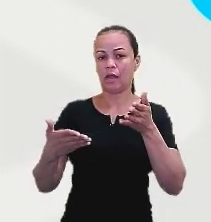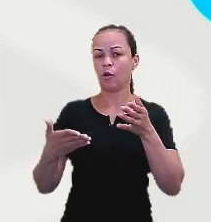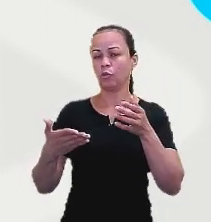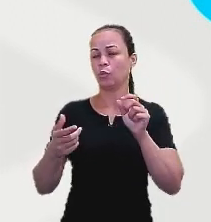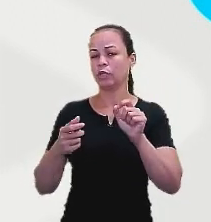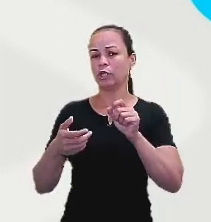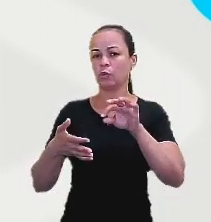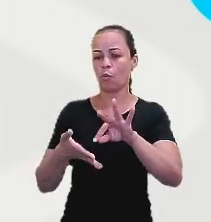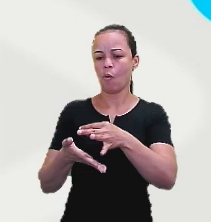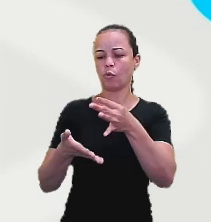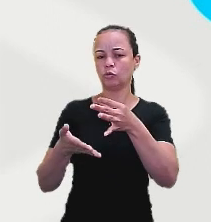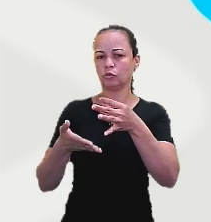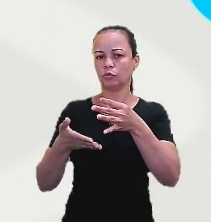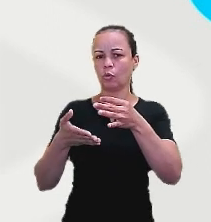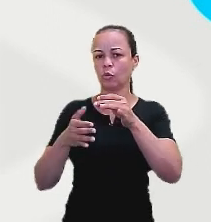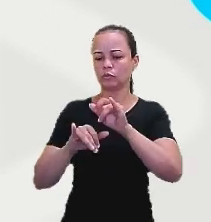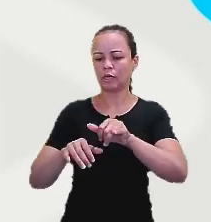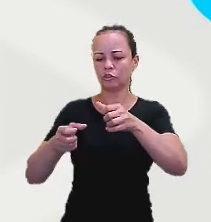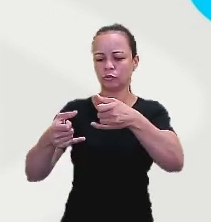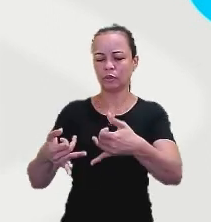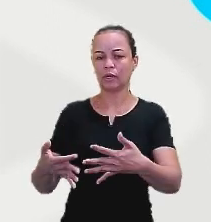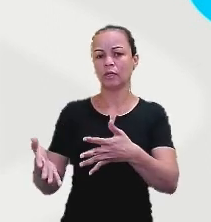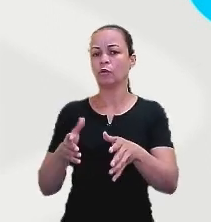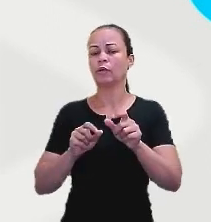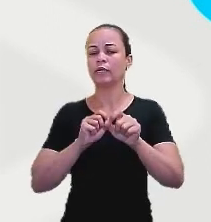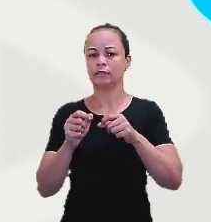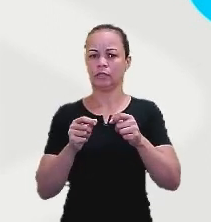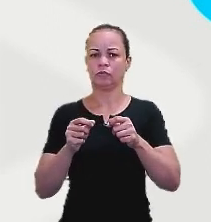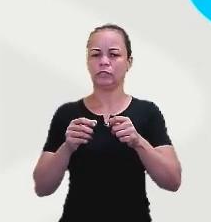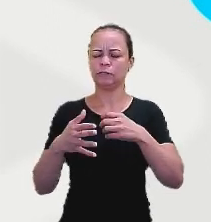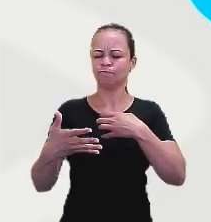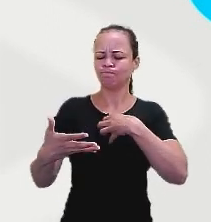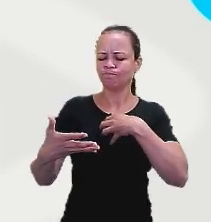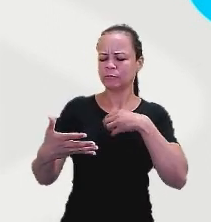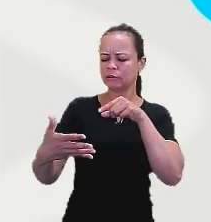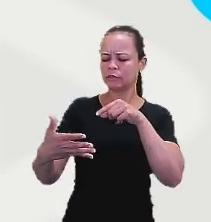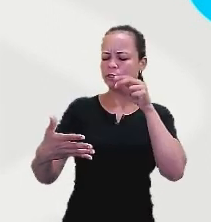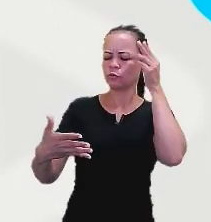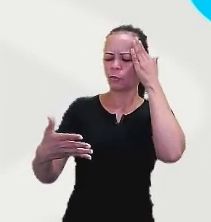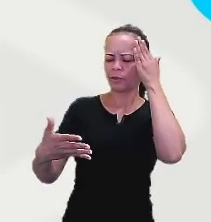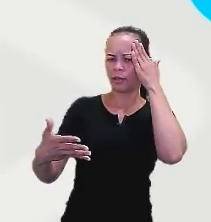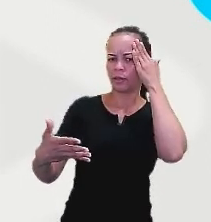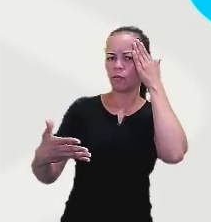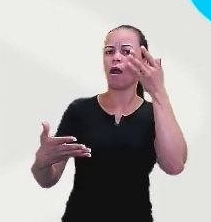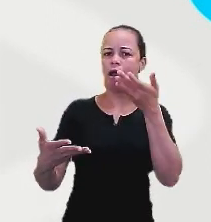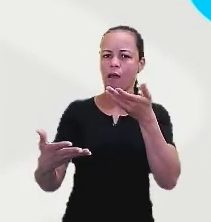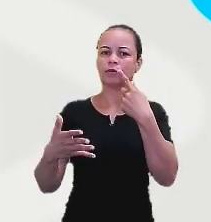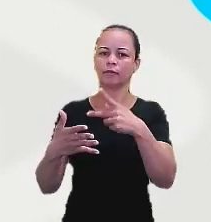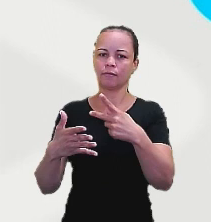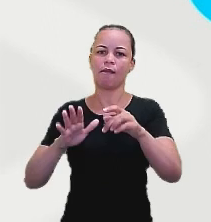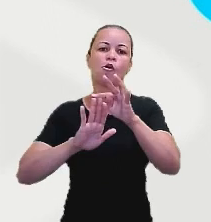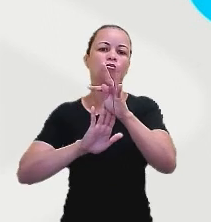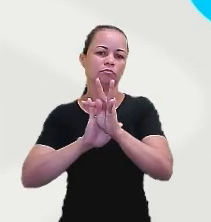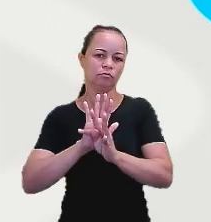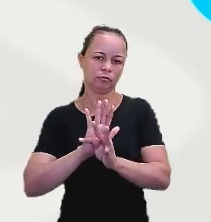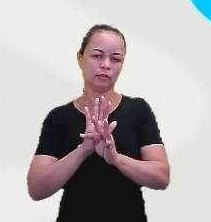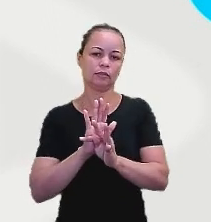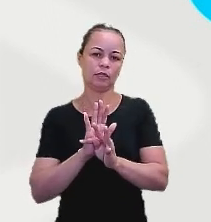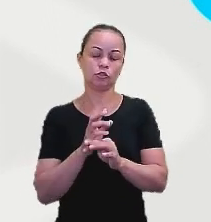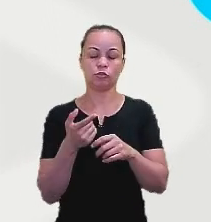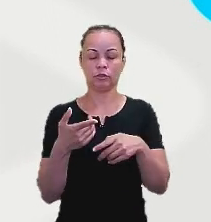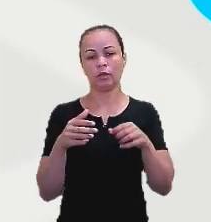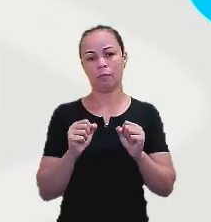quis passar, se fez sentido, aquilo ali é um texto, tá? Lembrando também que um texto ele pode aí ser escrito,